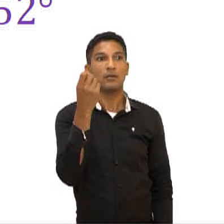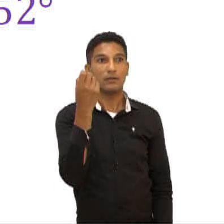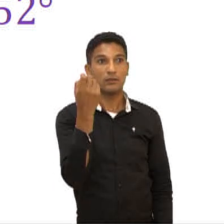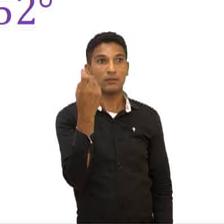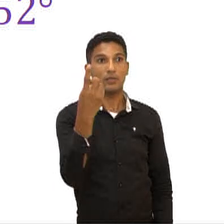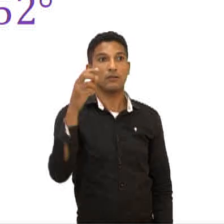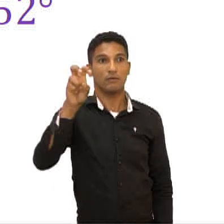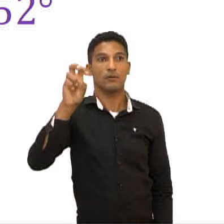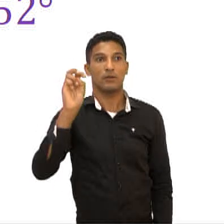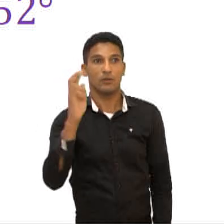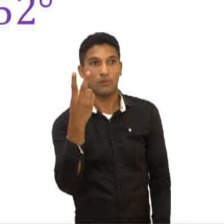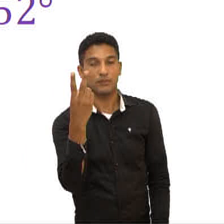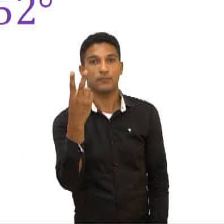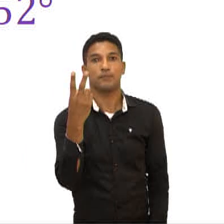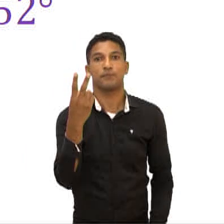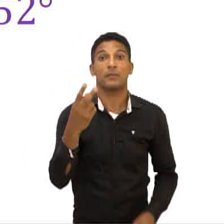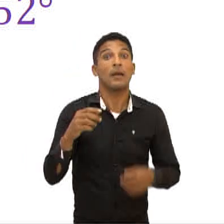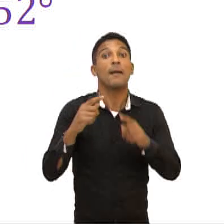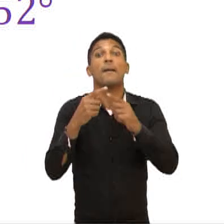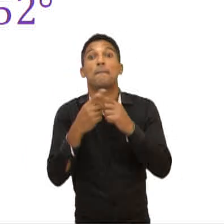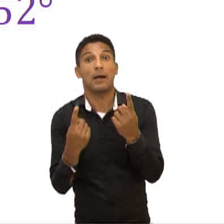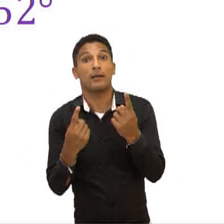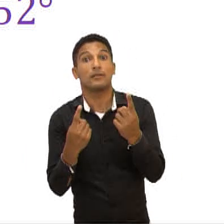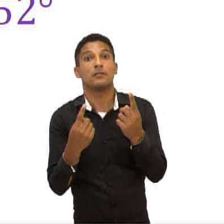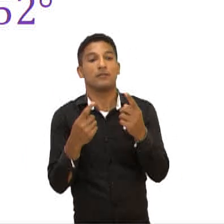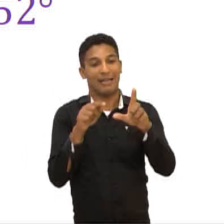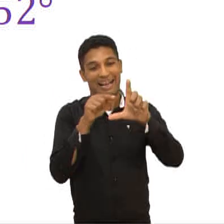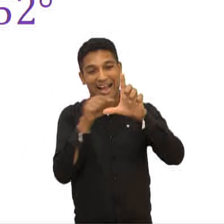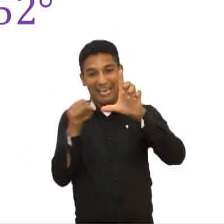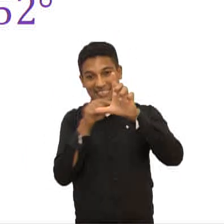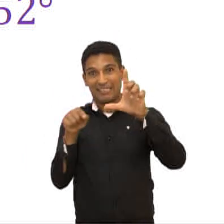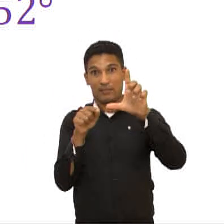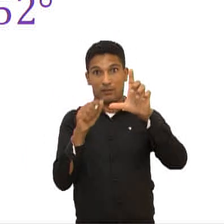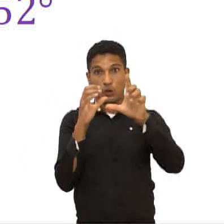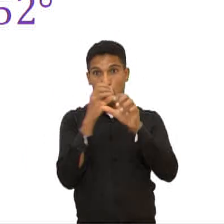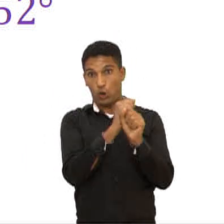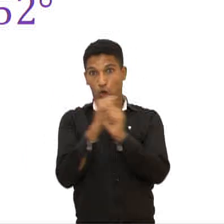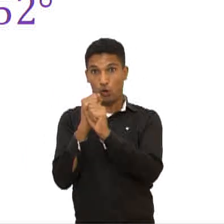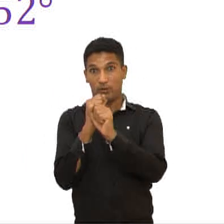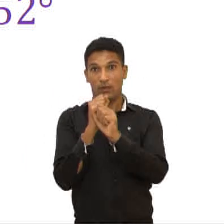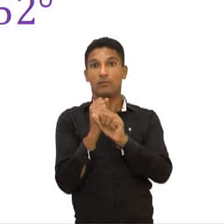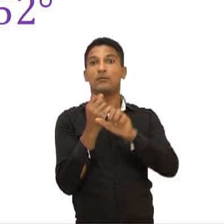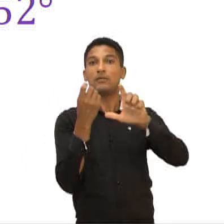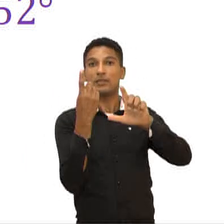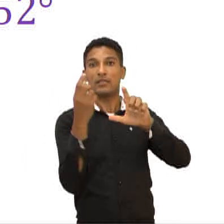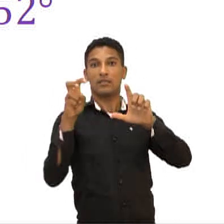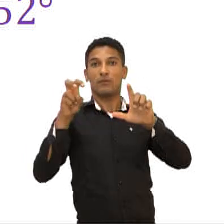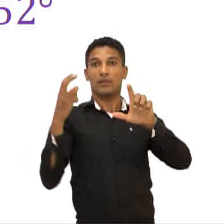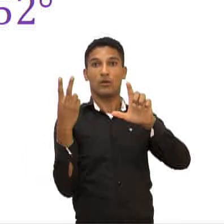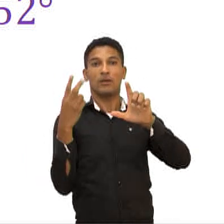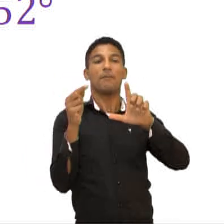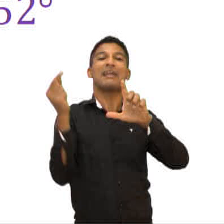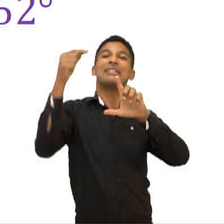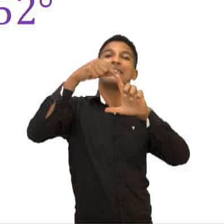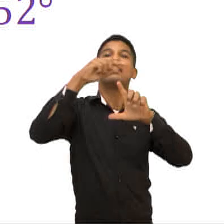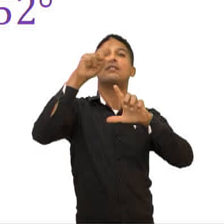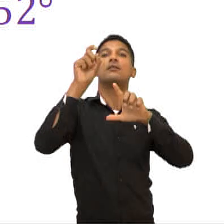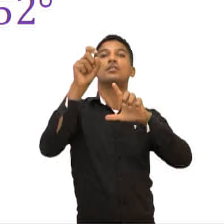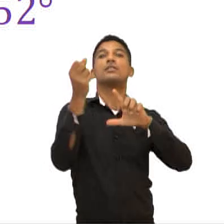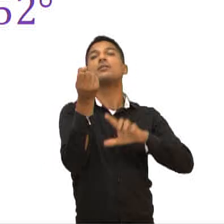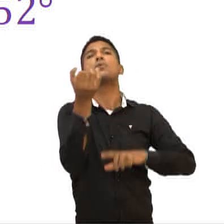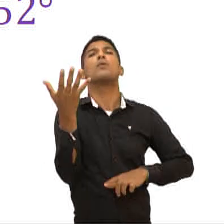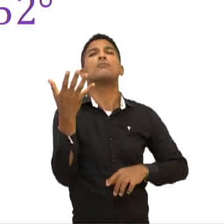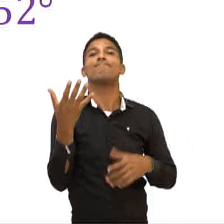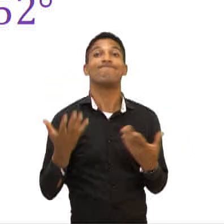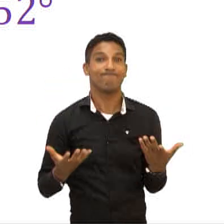o x sozinho. Nós temos que tentar eliminar esse 152. Lembra das nossas balanças